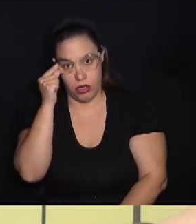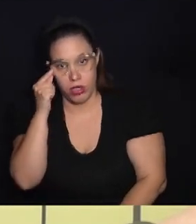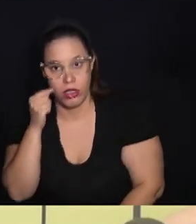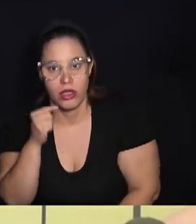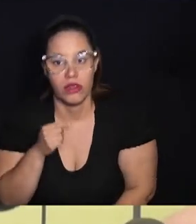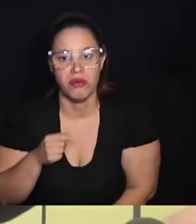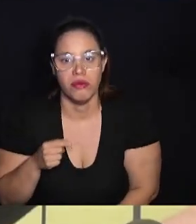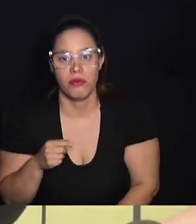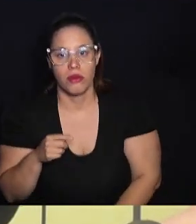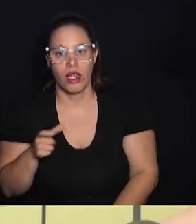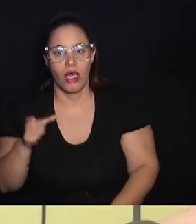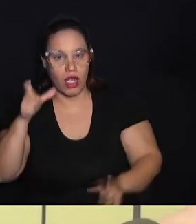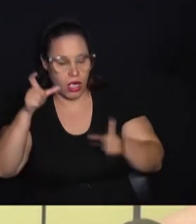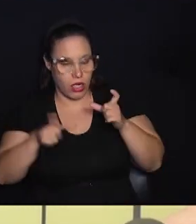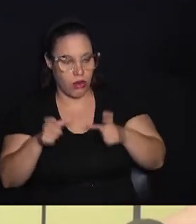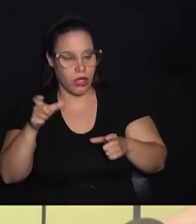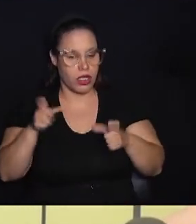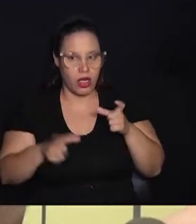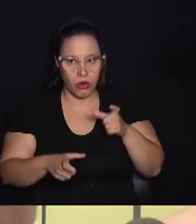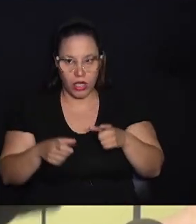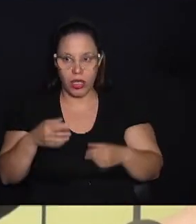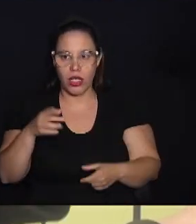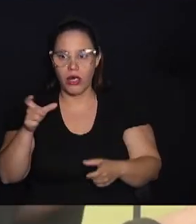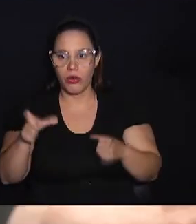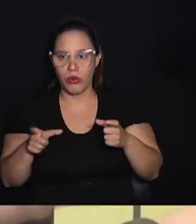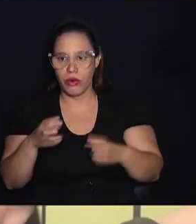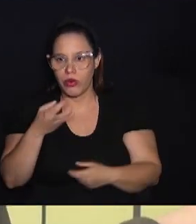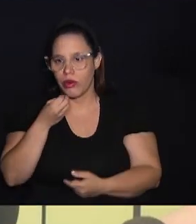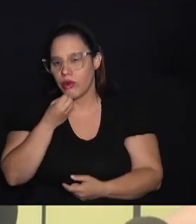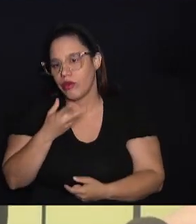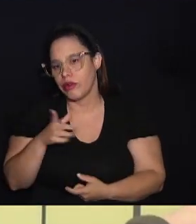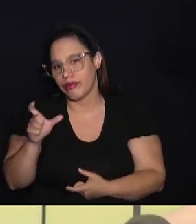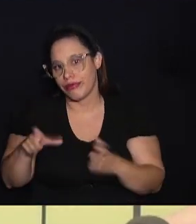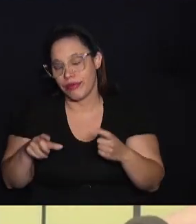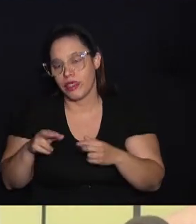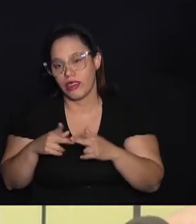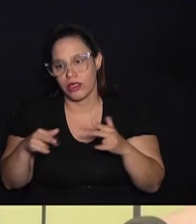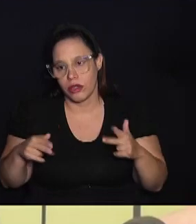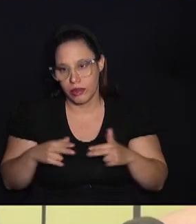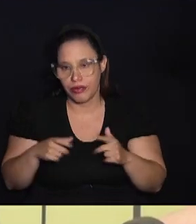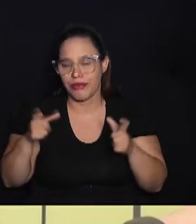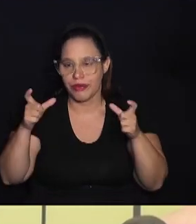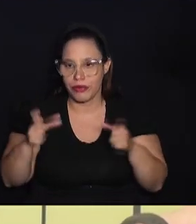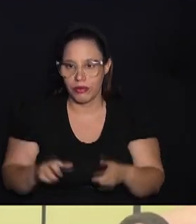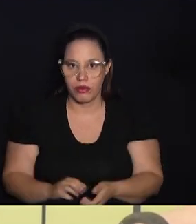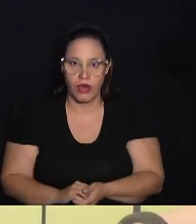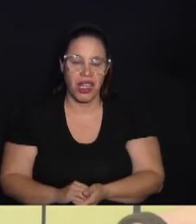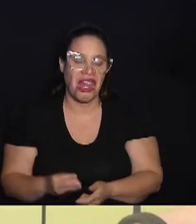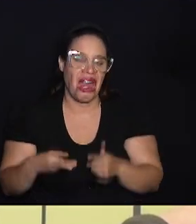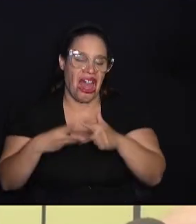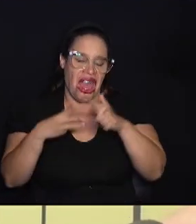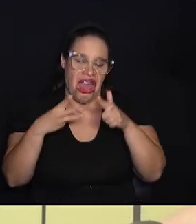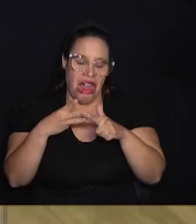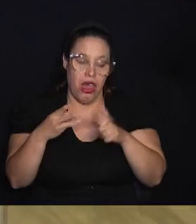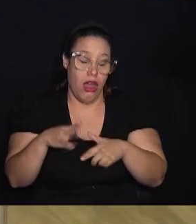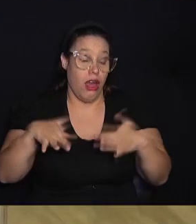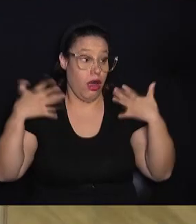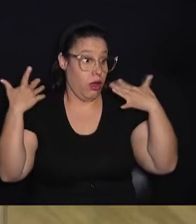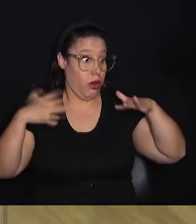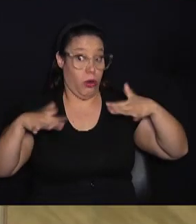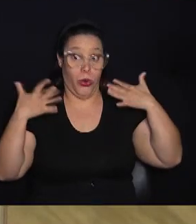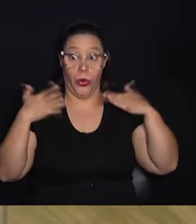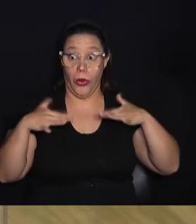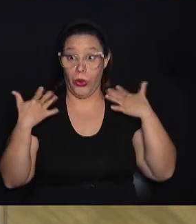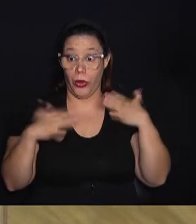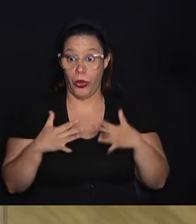ruim mas cada coisa tem o seu lugar e são lugares diferentes na vida de cada pessoa muito bem que trio hein minha nossa vamos lá